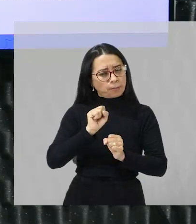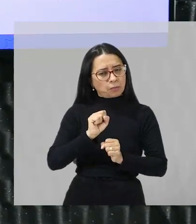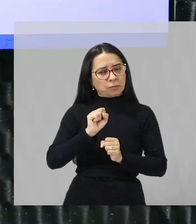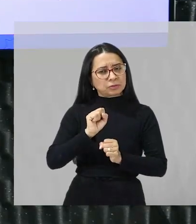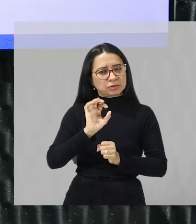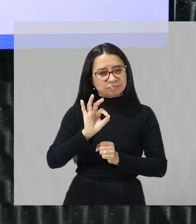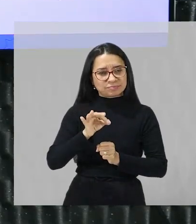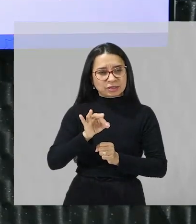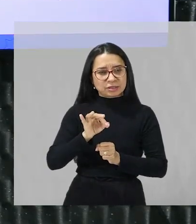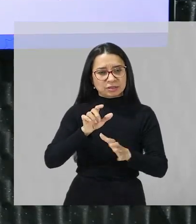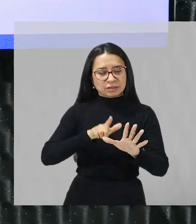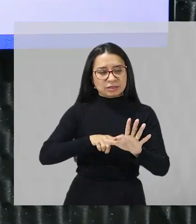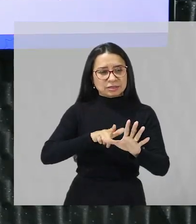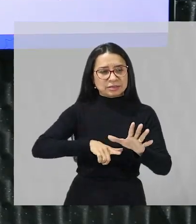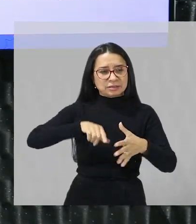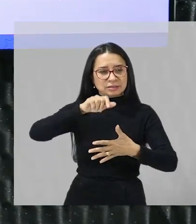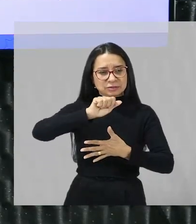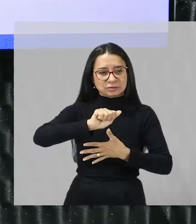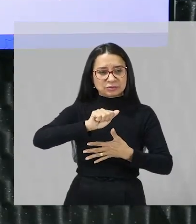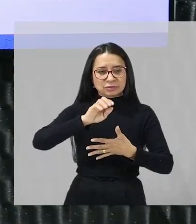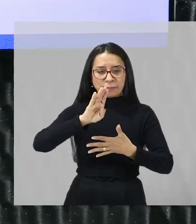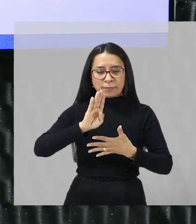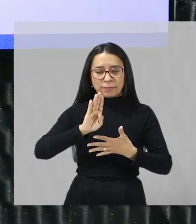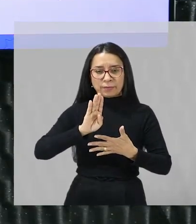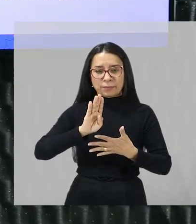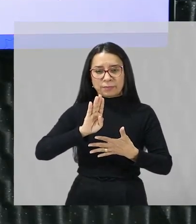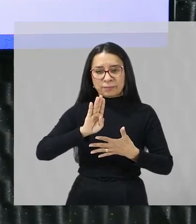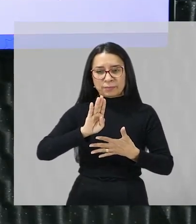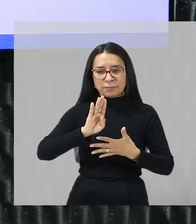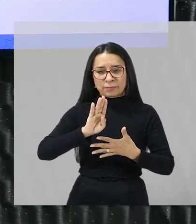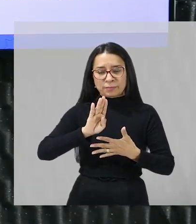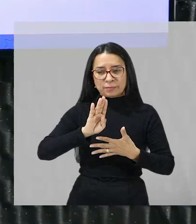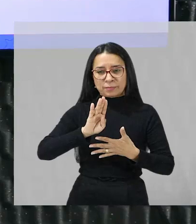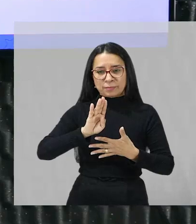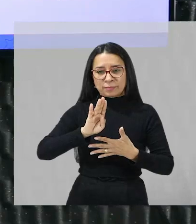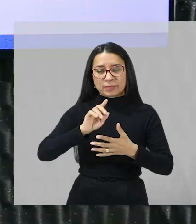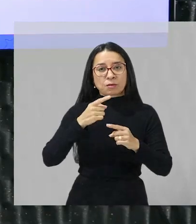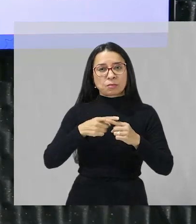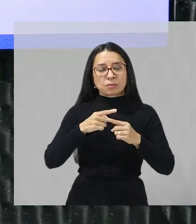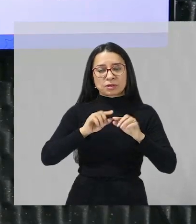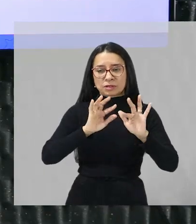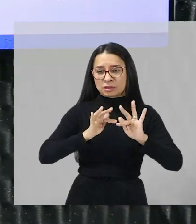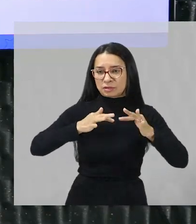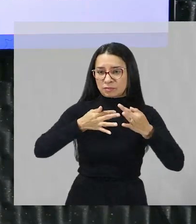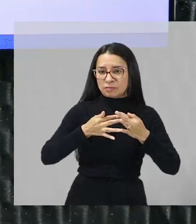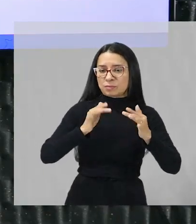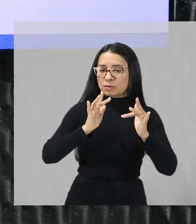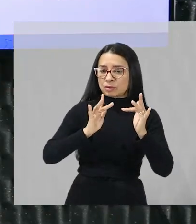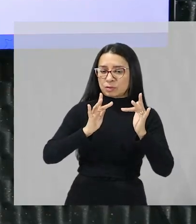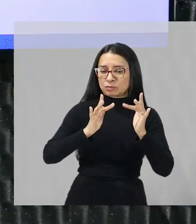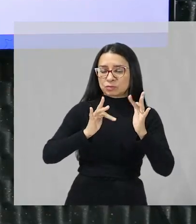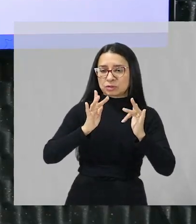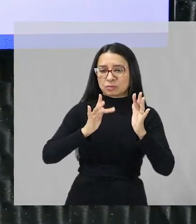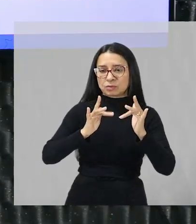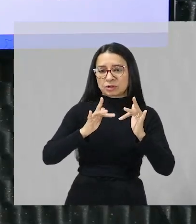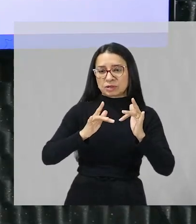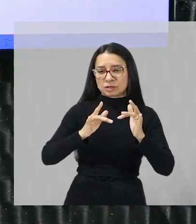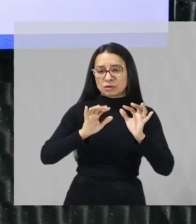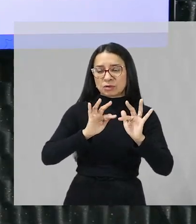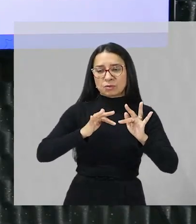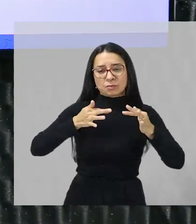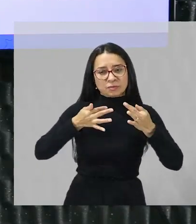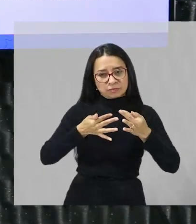ideia é que não haja machismo. Existe porque ela é patrilinear, é patriarcal. Letra D. O machismo é cultural, aí sim,